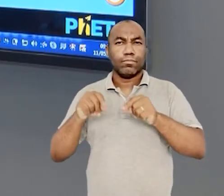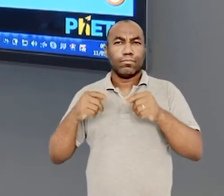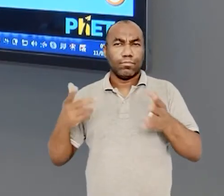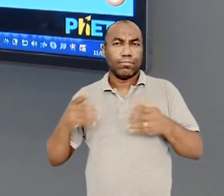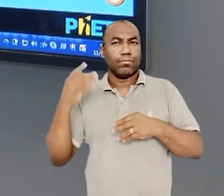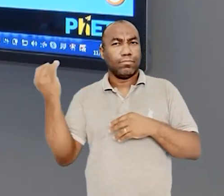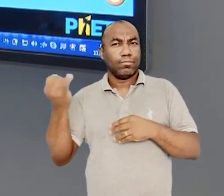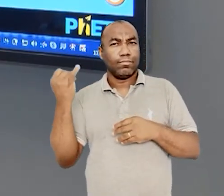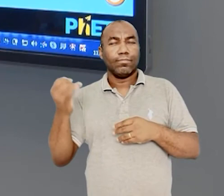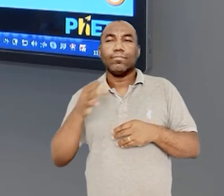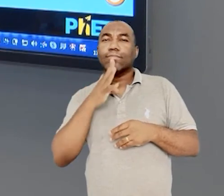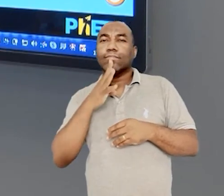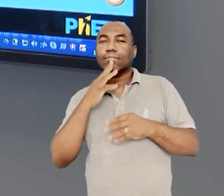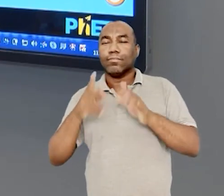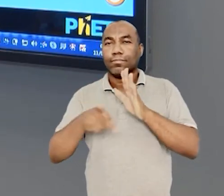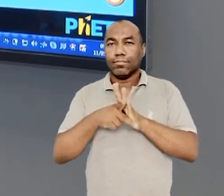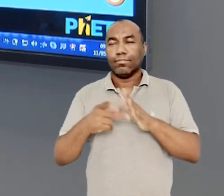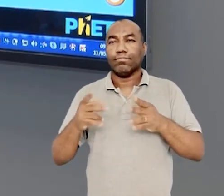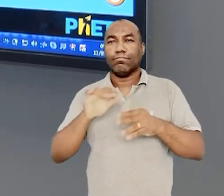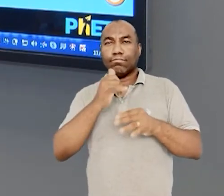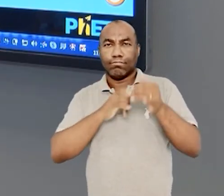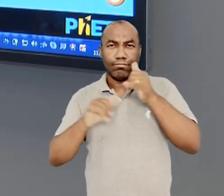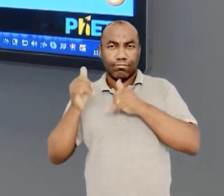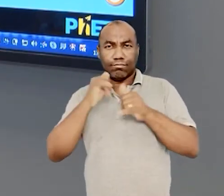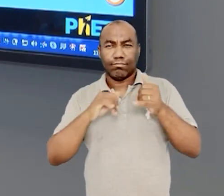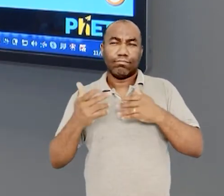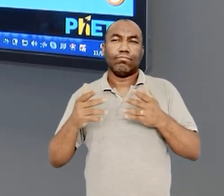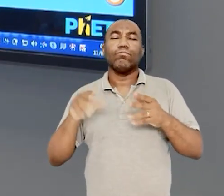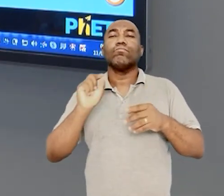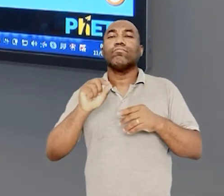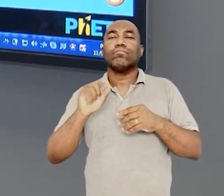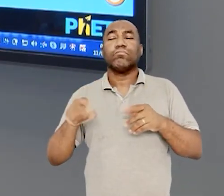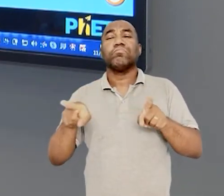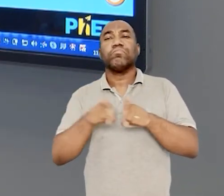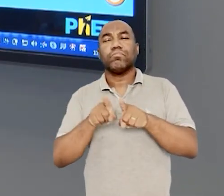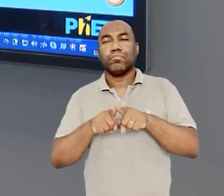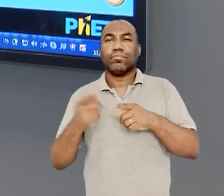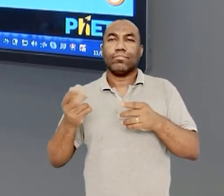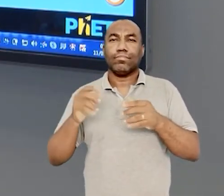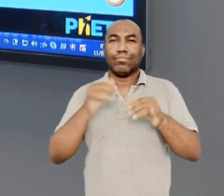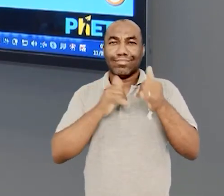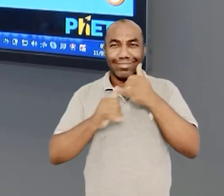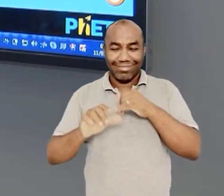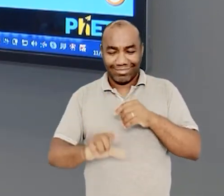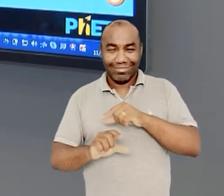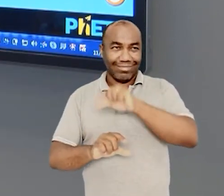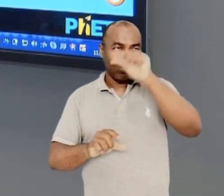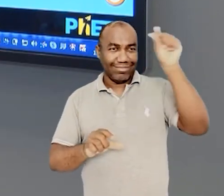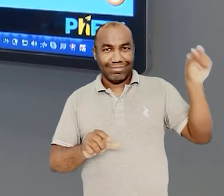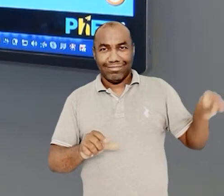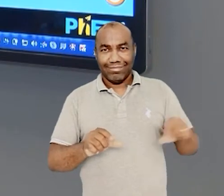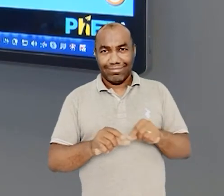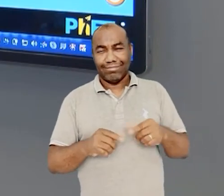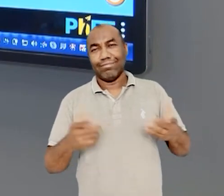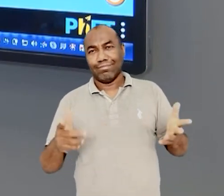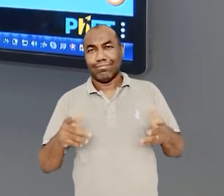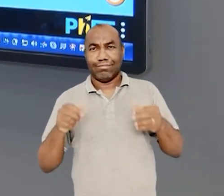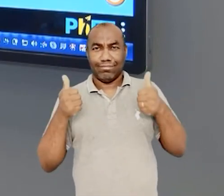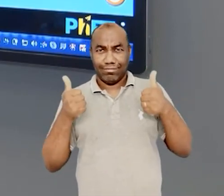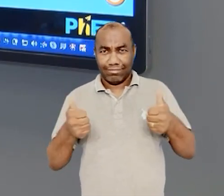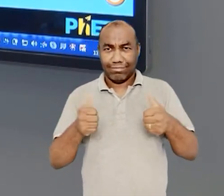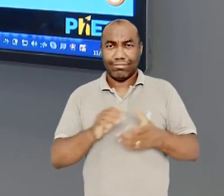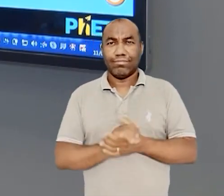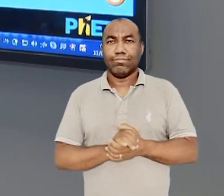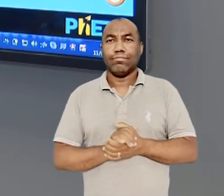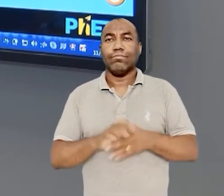URI. Diferença de potência elétrica é igual a resistência elétrica vezes a intensidade de corrente elétrica.